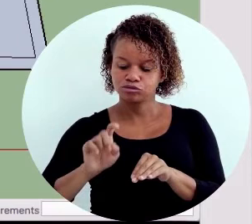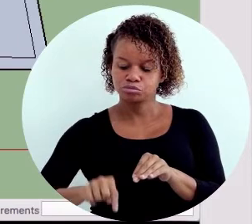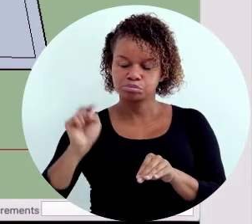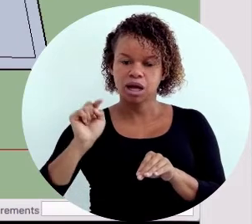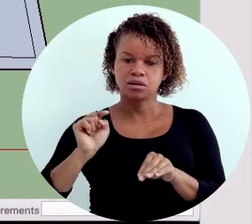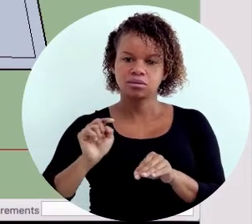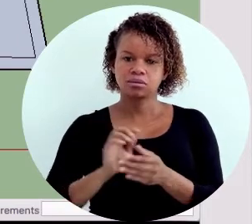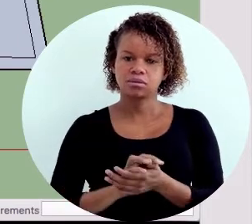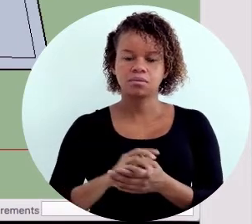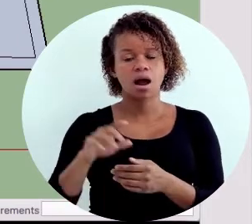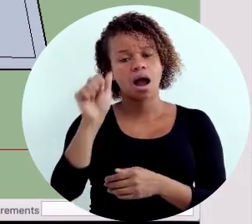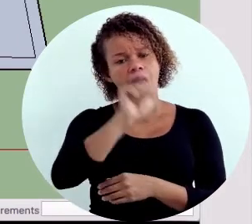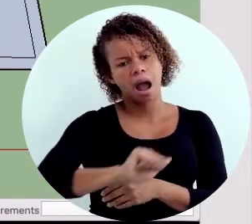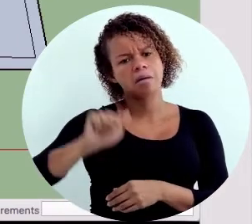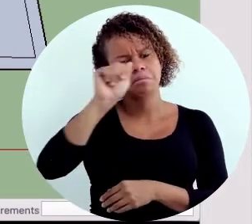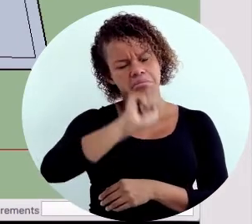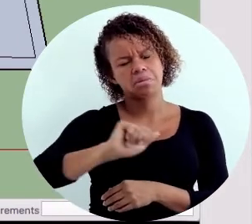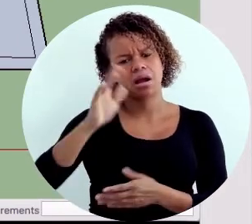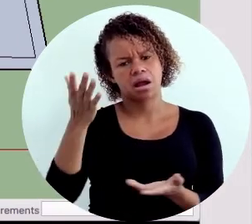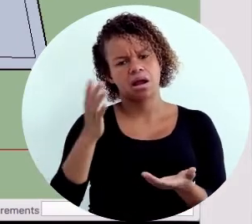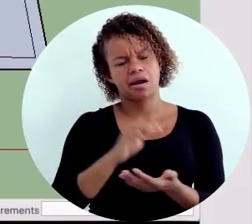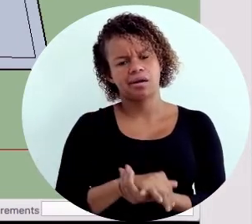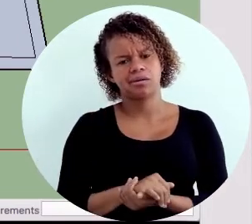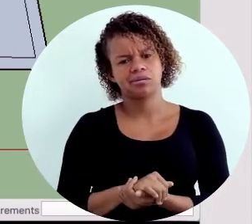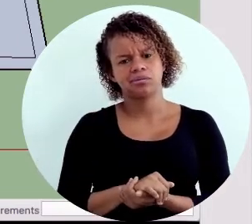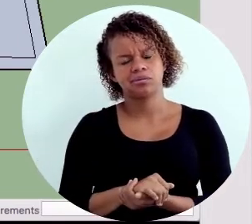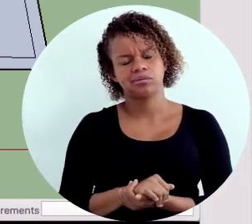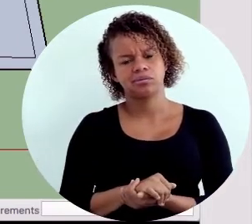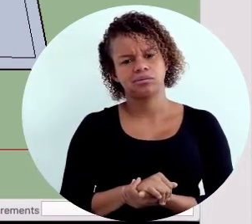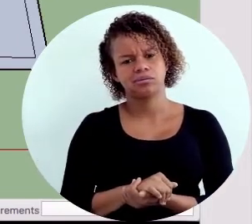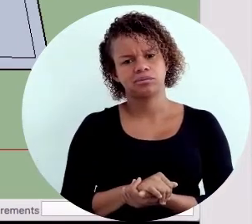teclado. Para apagar